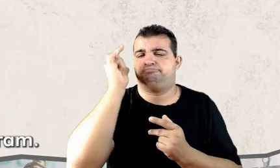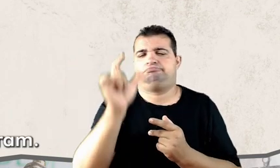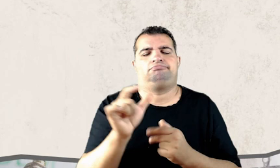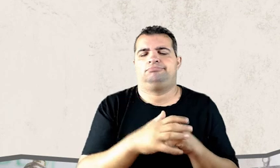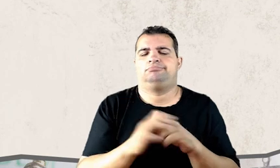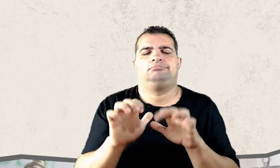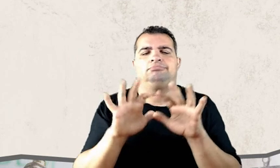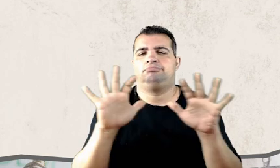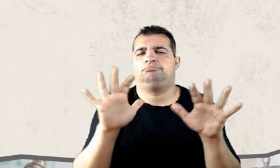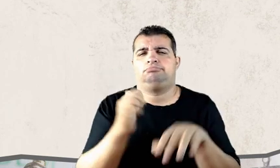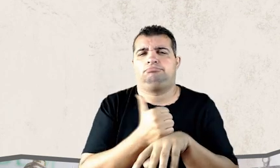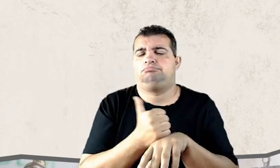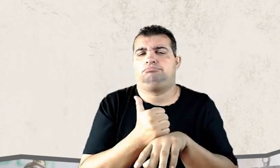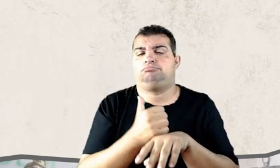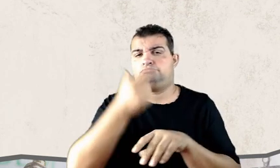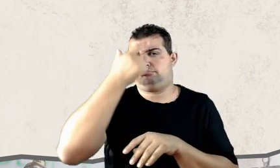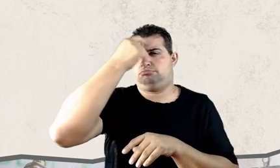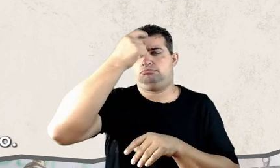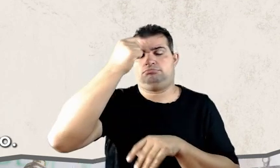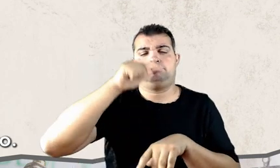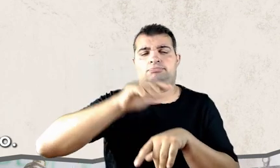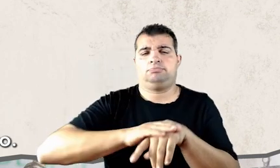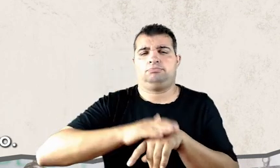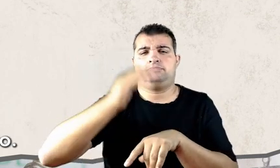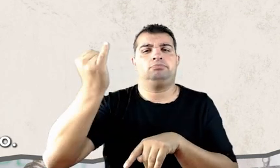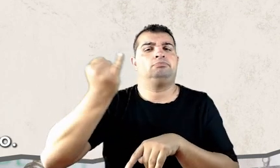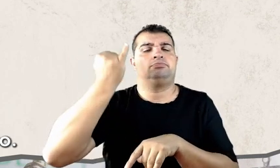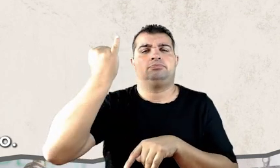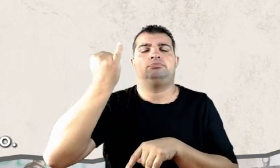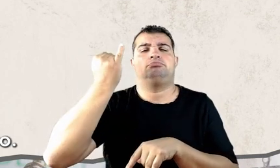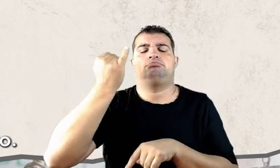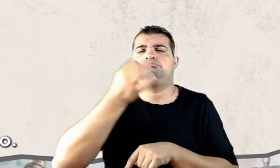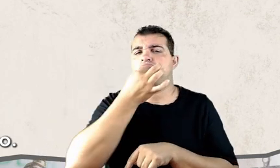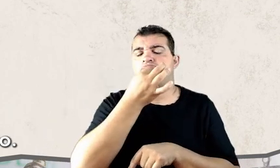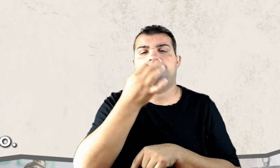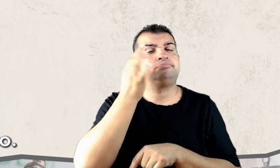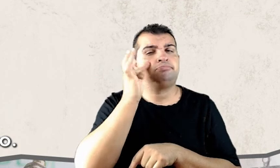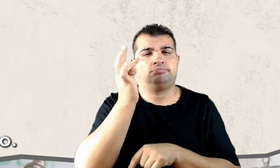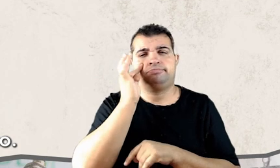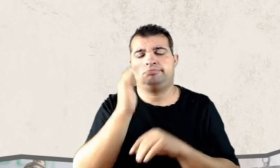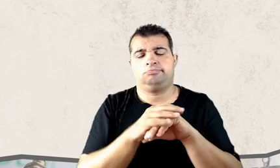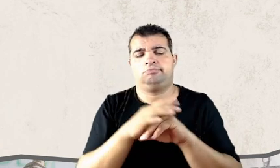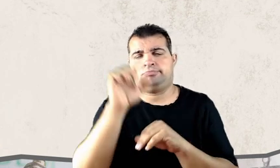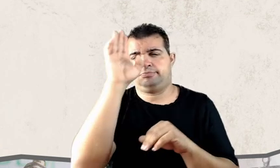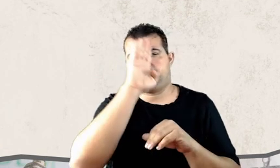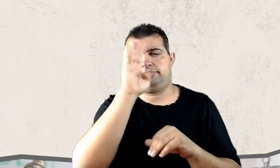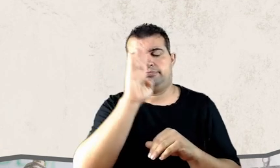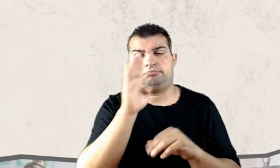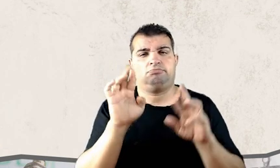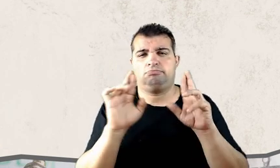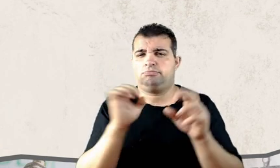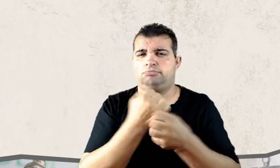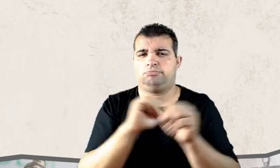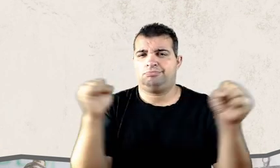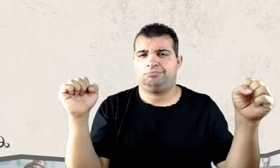universitários ganharam. Claro, é uma profissão de nível superior, é mais importante do que uma profissão de nível técnico. No Brasil, faz